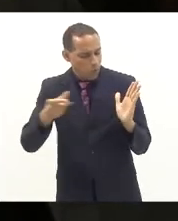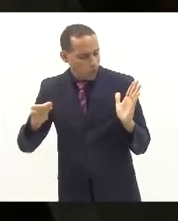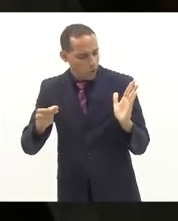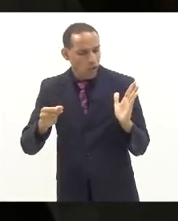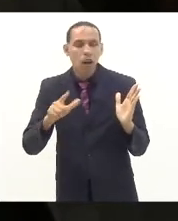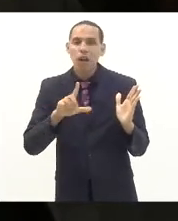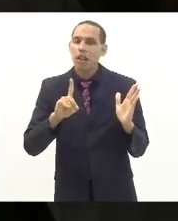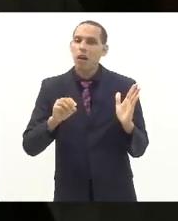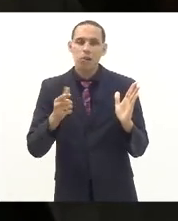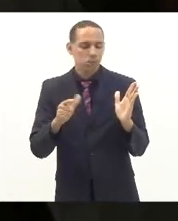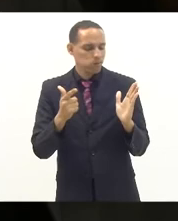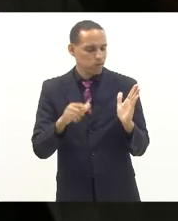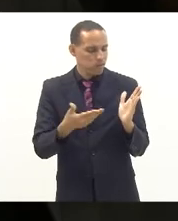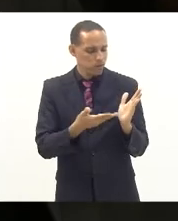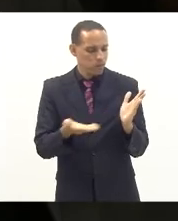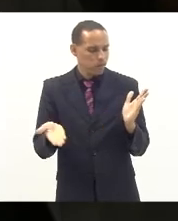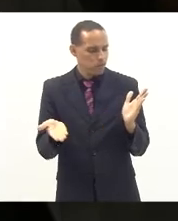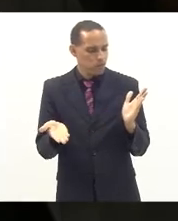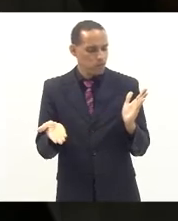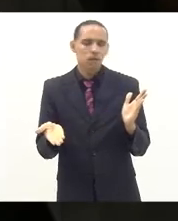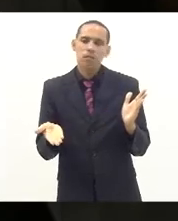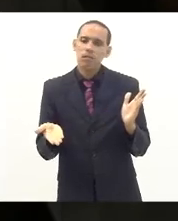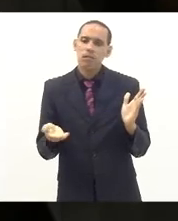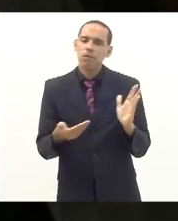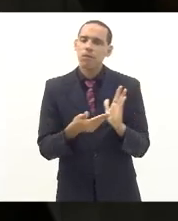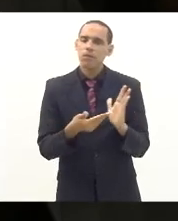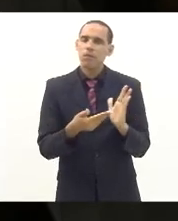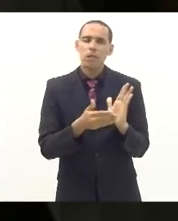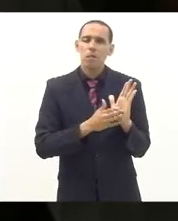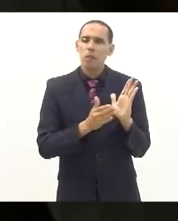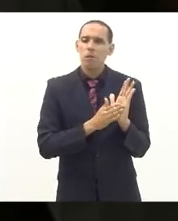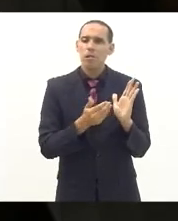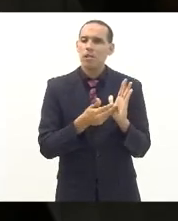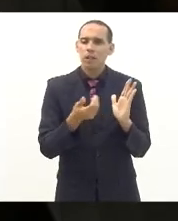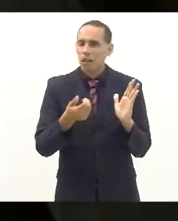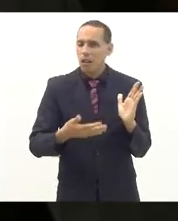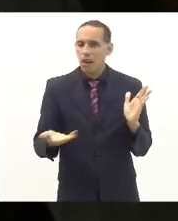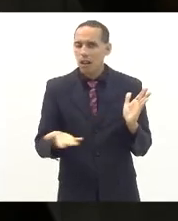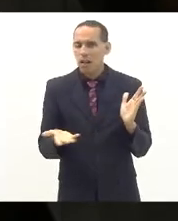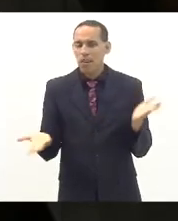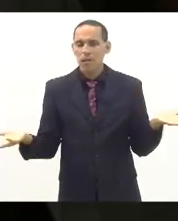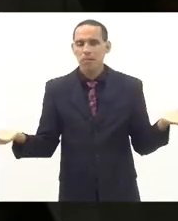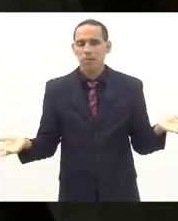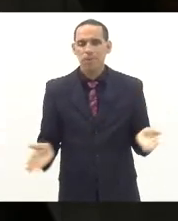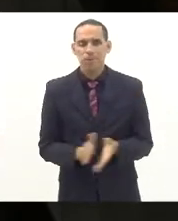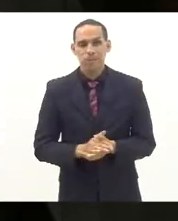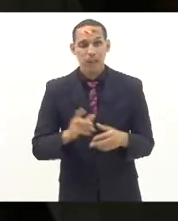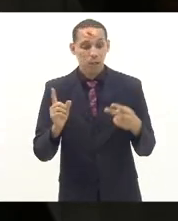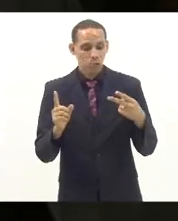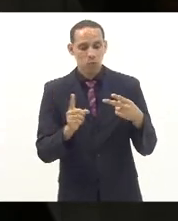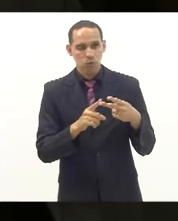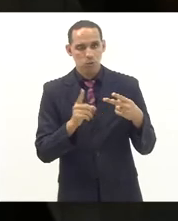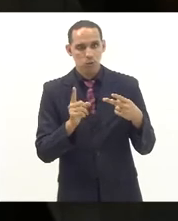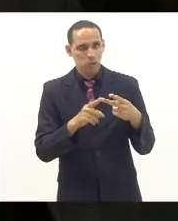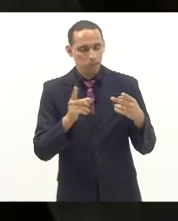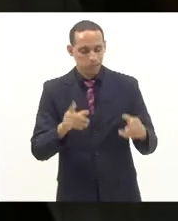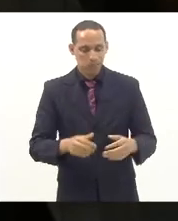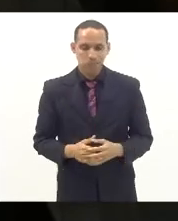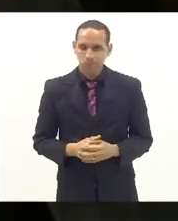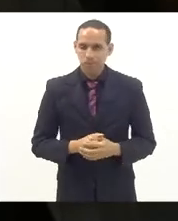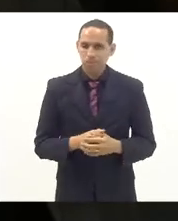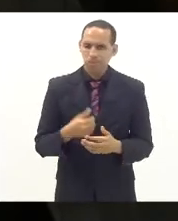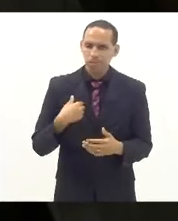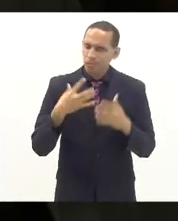LD como a gente constata Nessa proposta deste projeto o segundo ponto que quero aqui